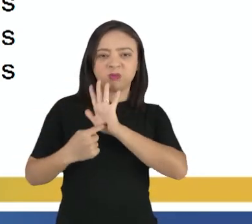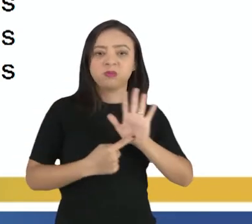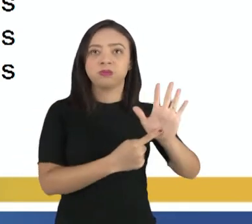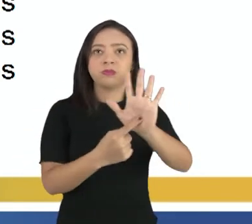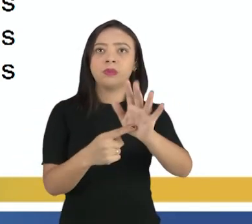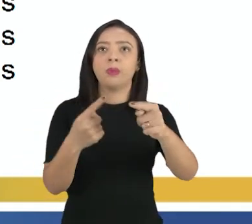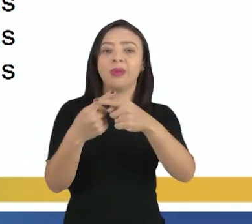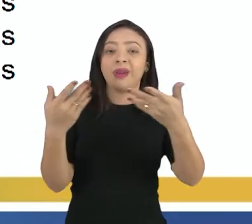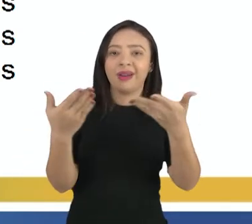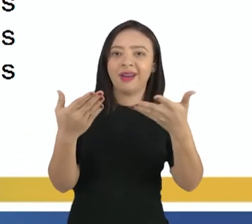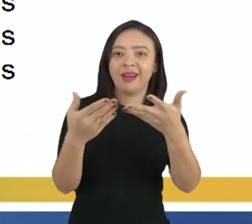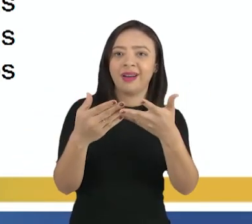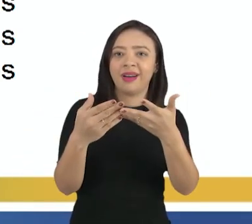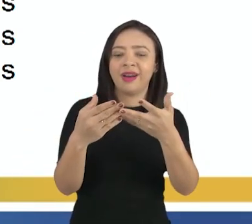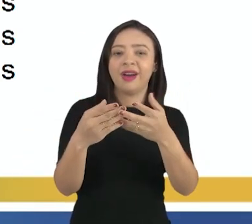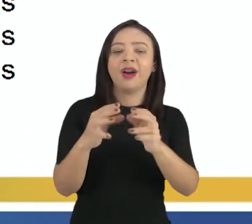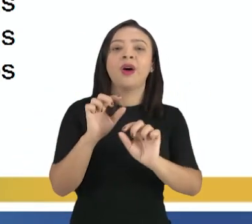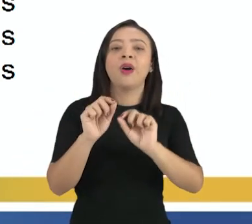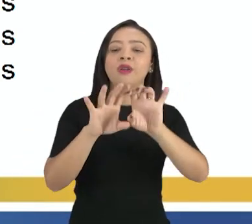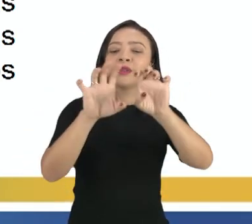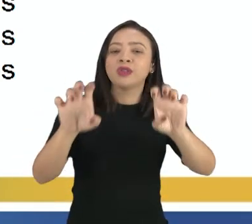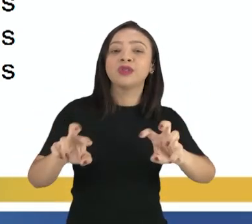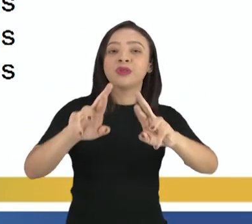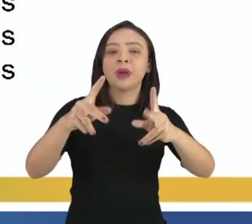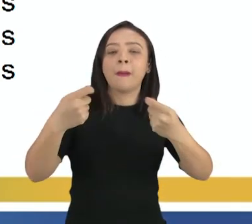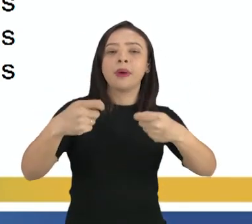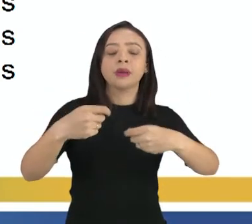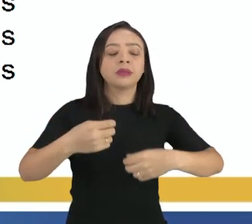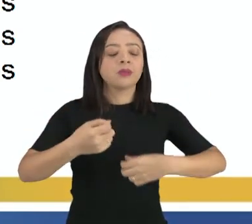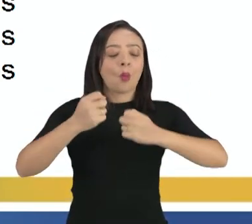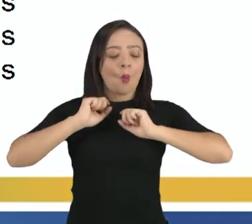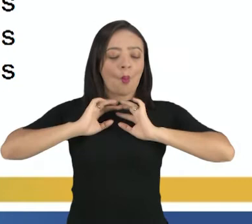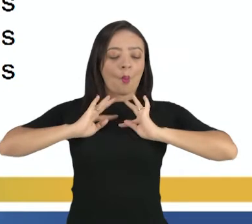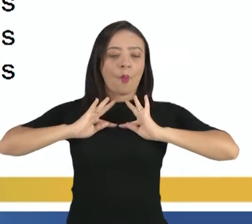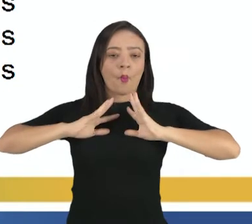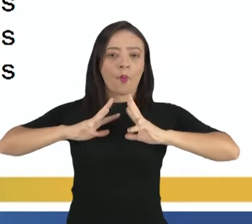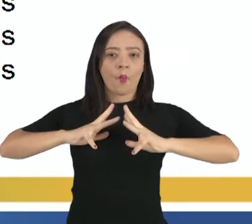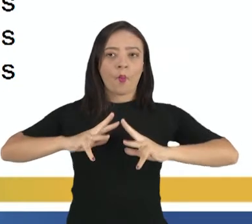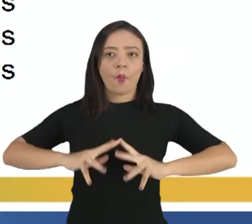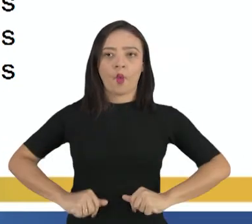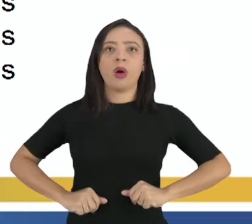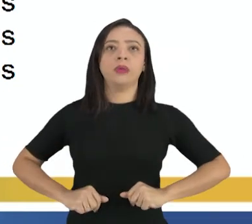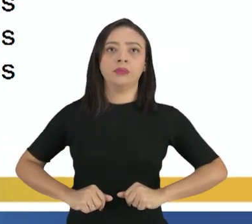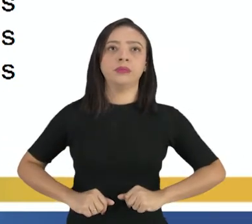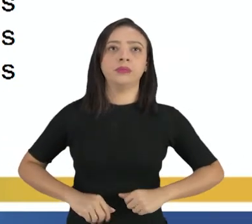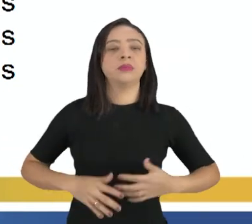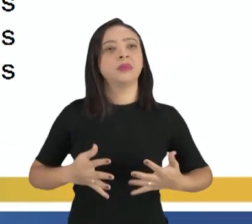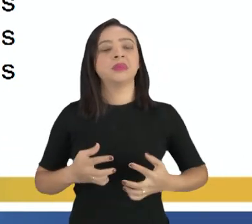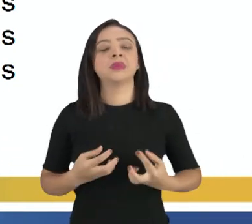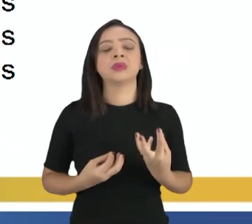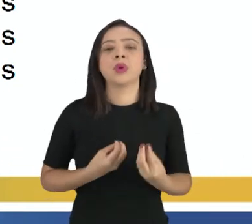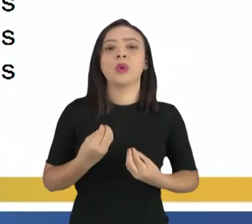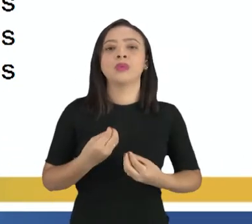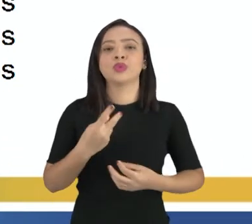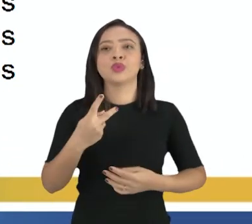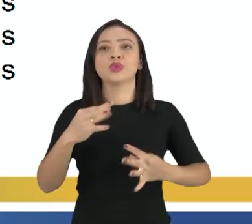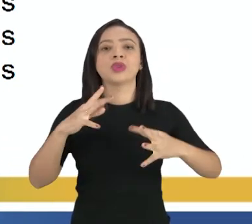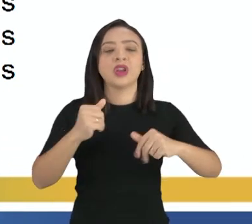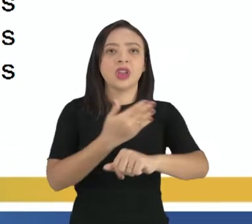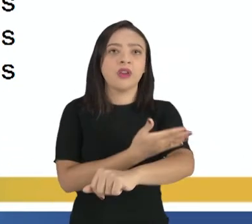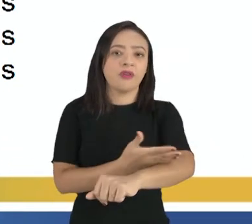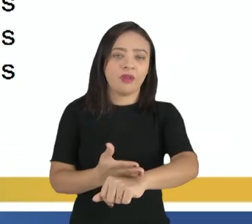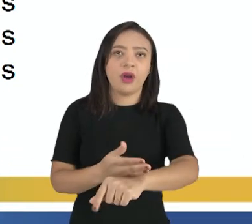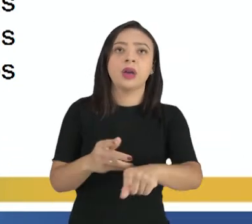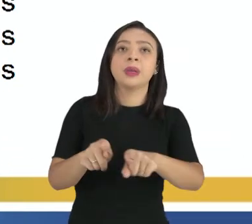pois este novo ciclo Exige uma desintoxicação seja comedido em suas as e já que